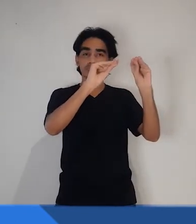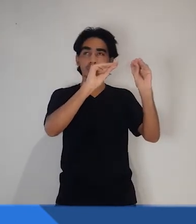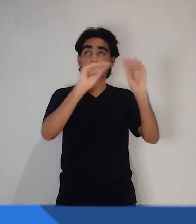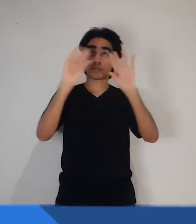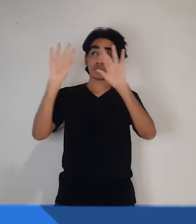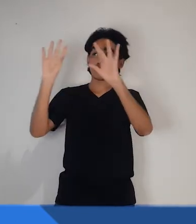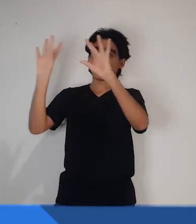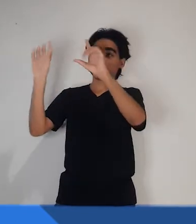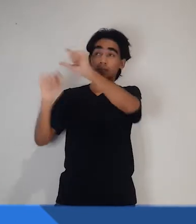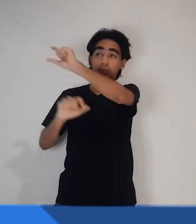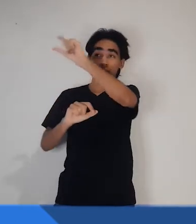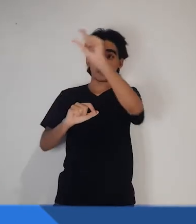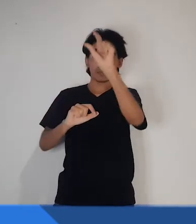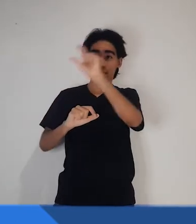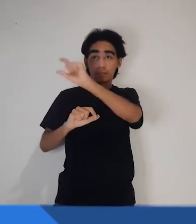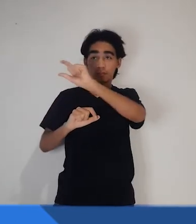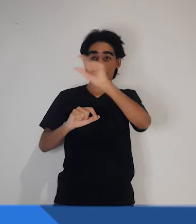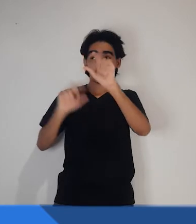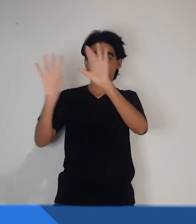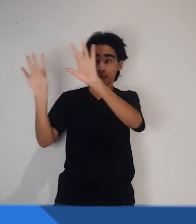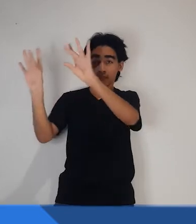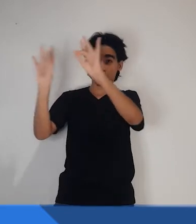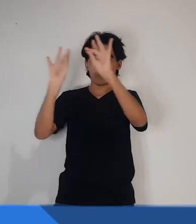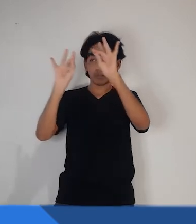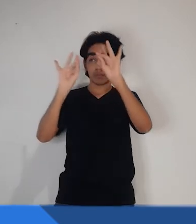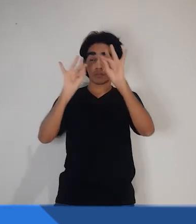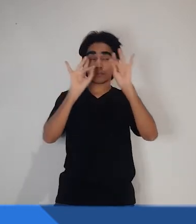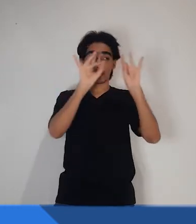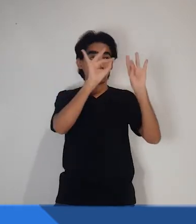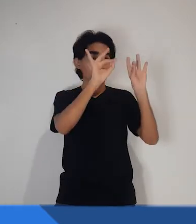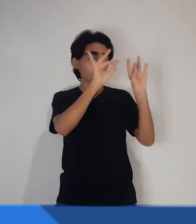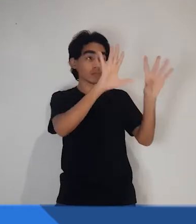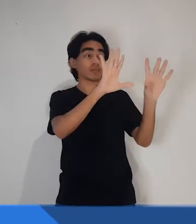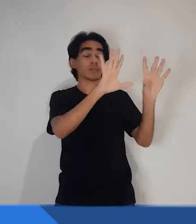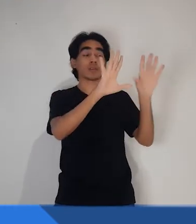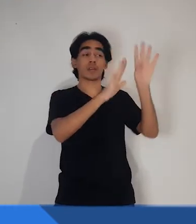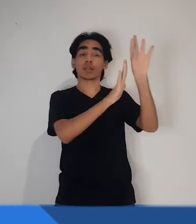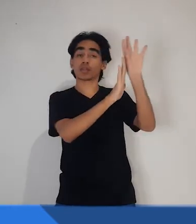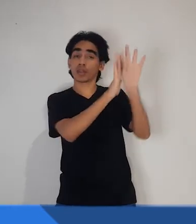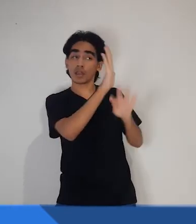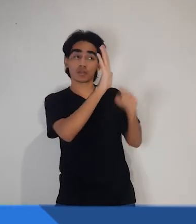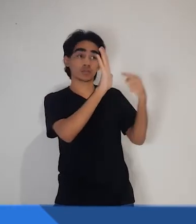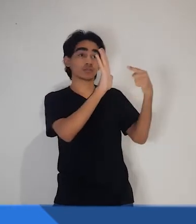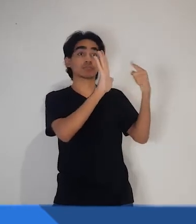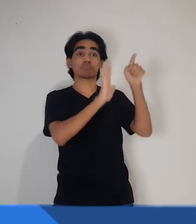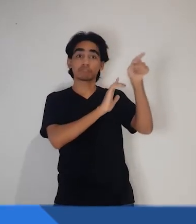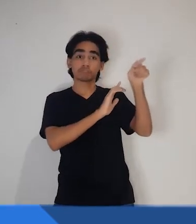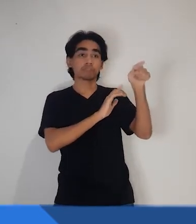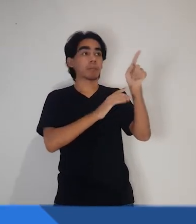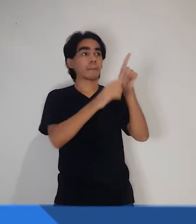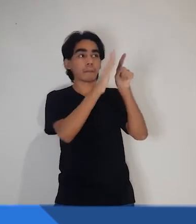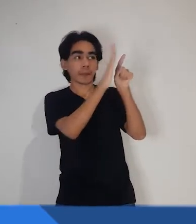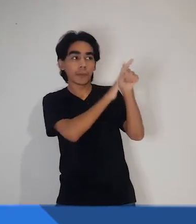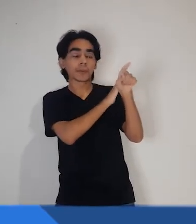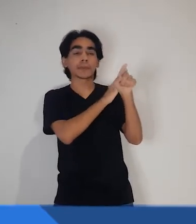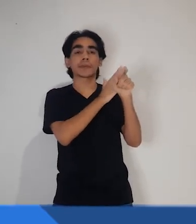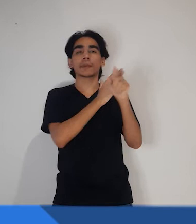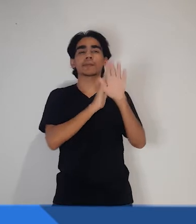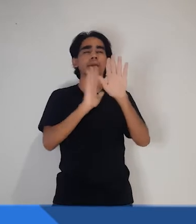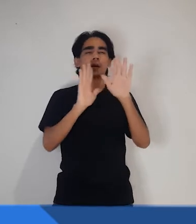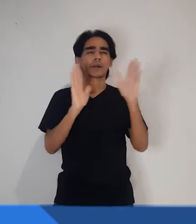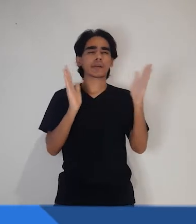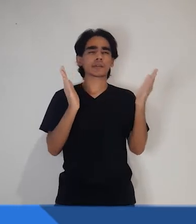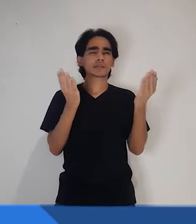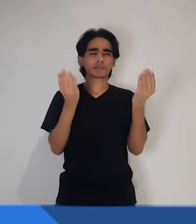Seleciono o meu enunciado, o enunciado da questão, colo no texto da questão e agora